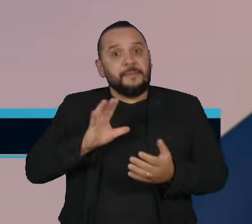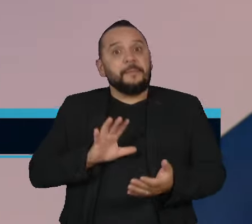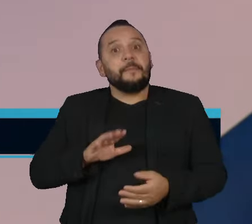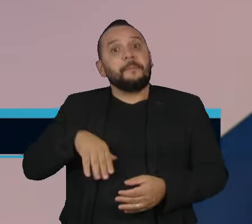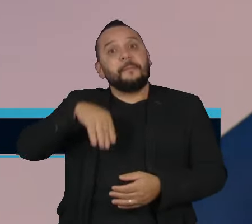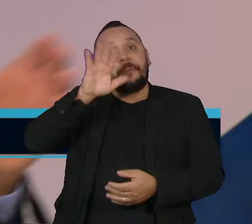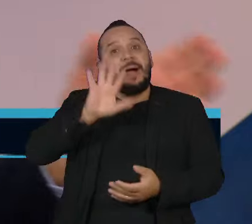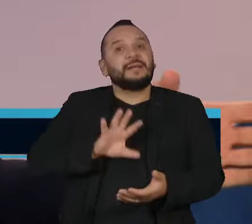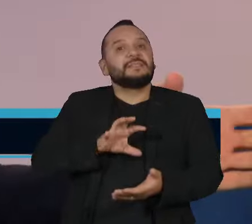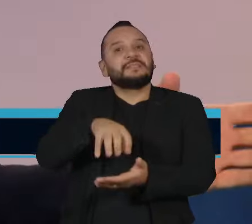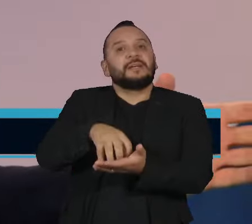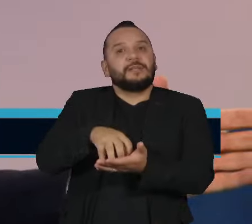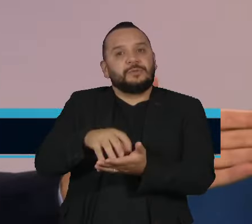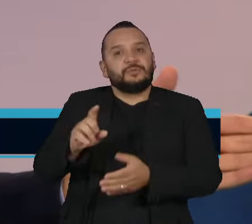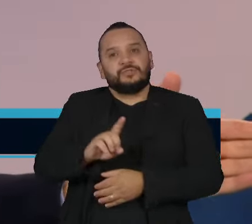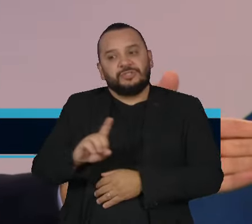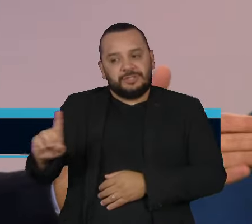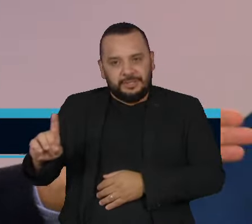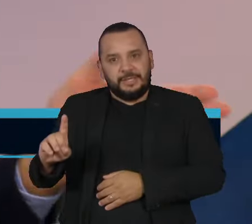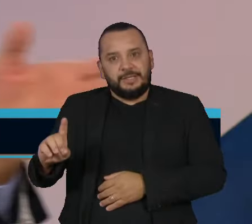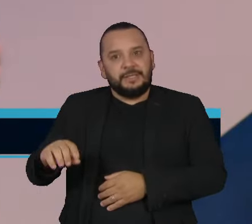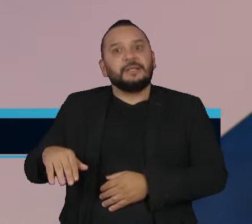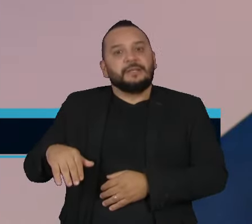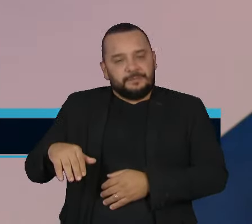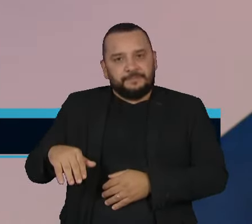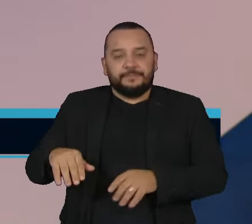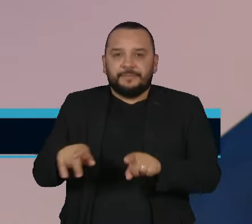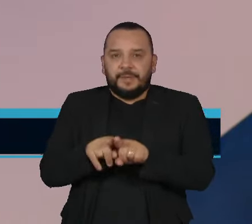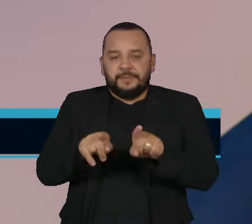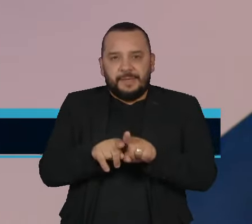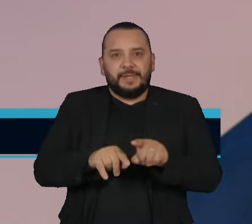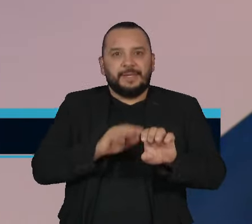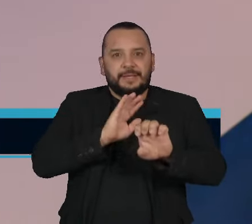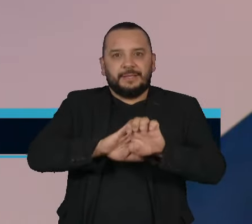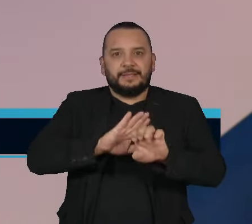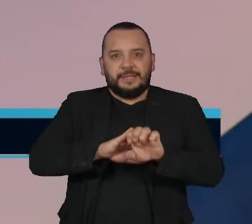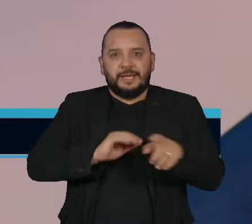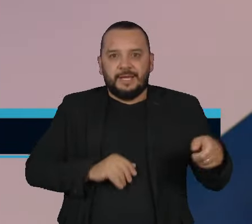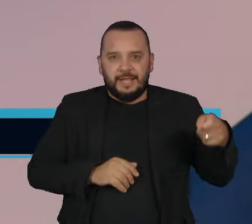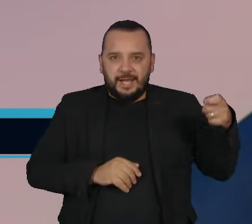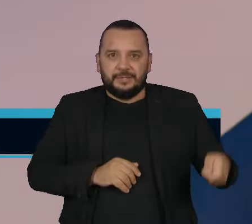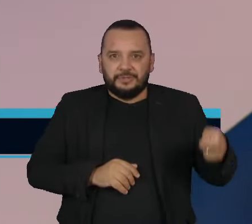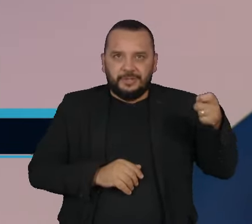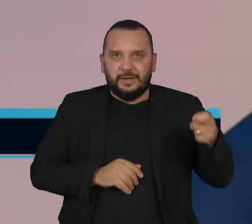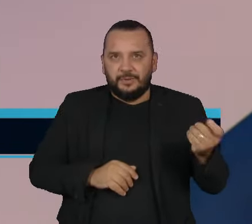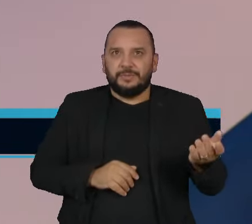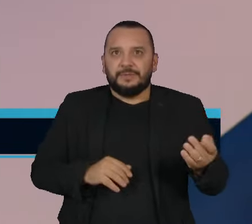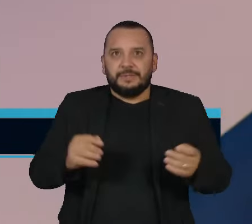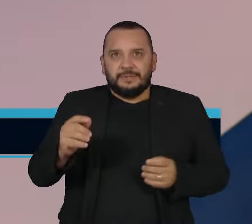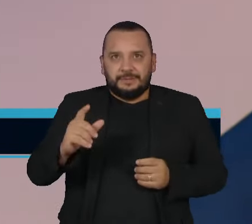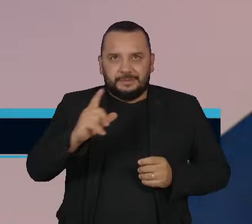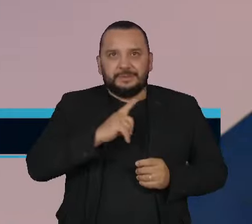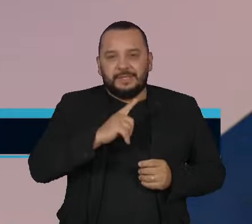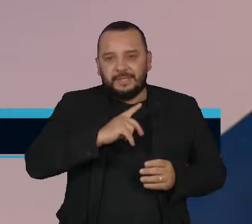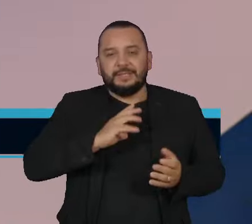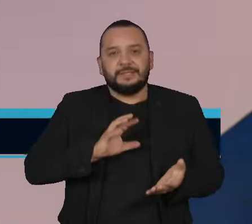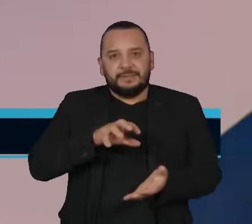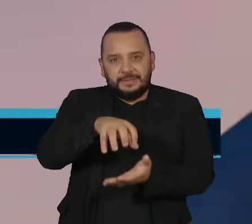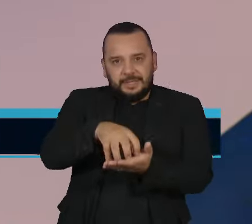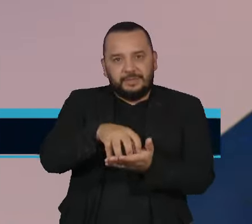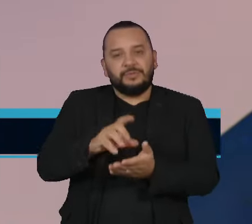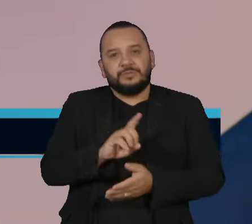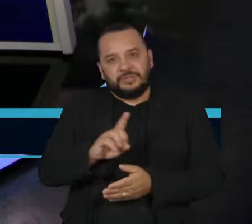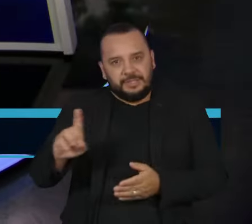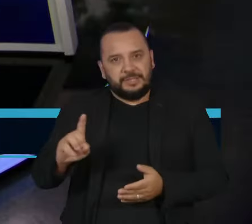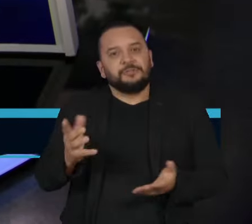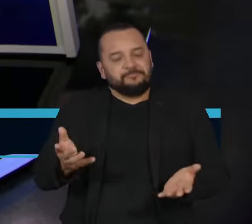direita e esquerda radical. Vai ser uma disputa entre centro-esquerda e centro-direita, com o centro tendo uma importância muito grande.